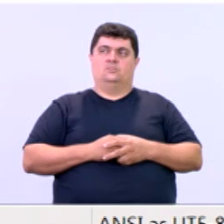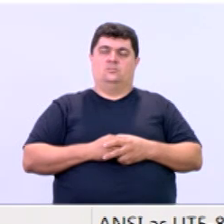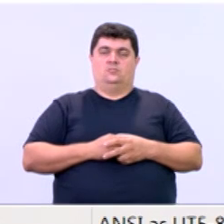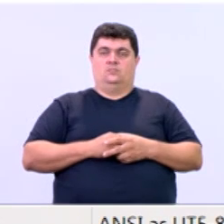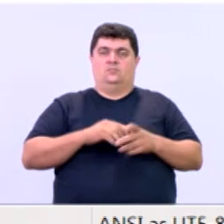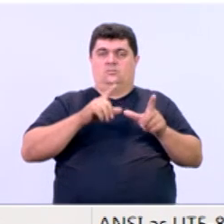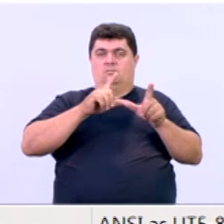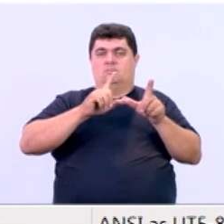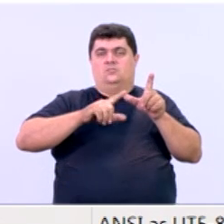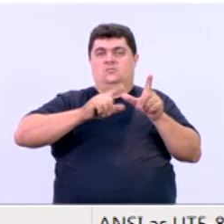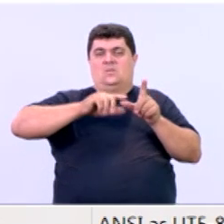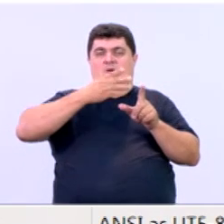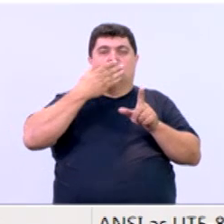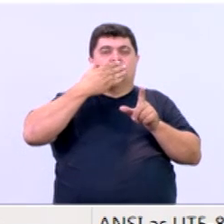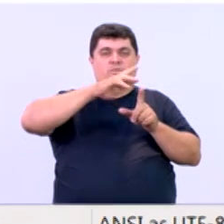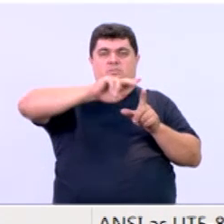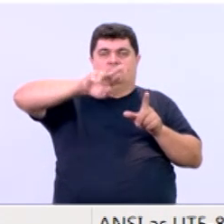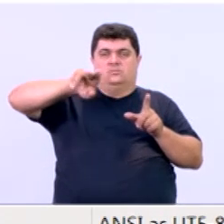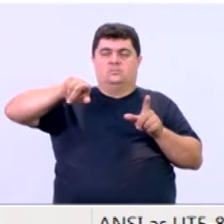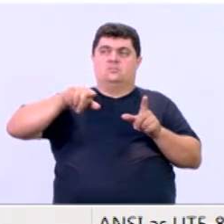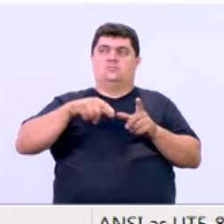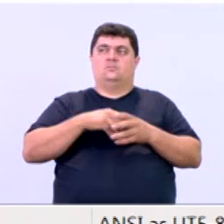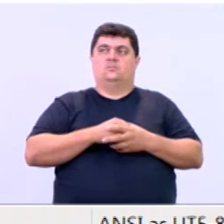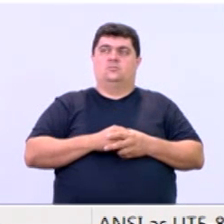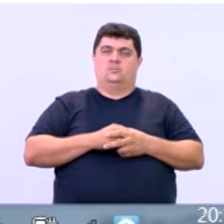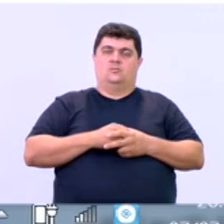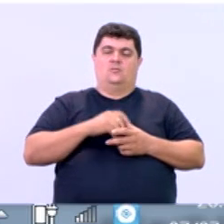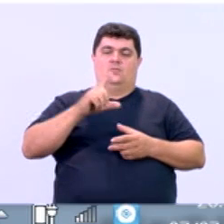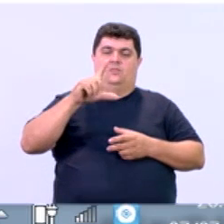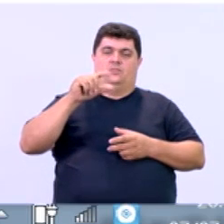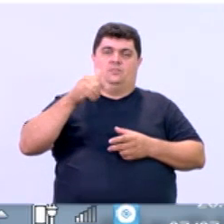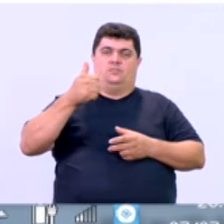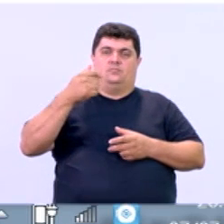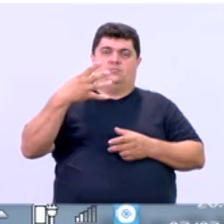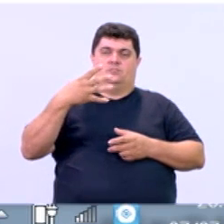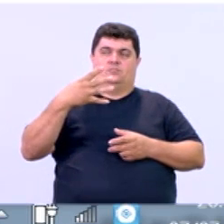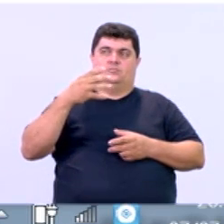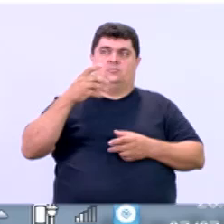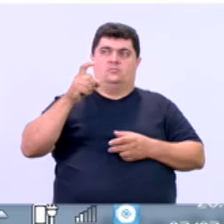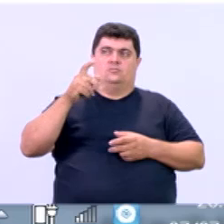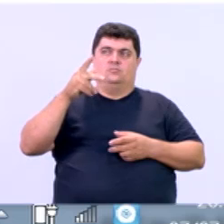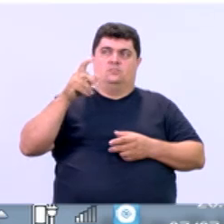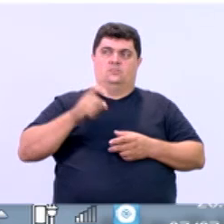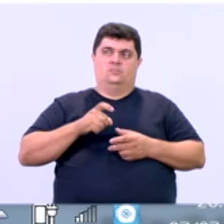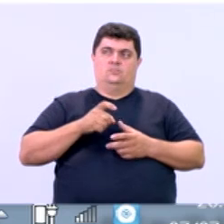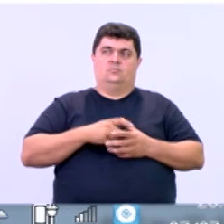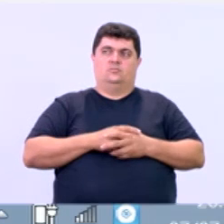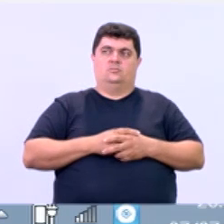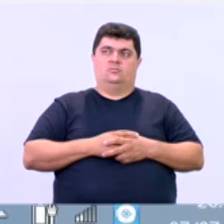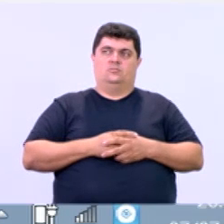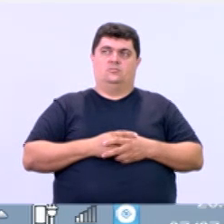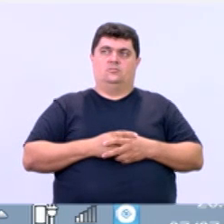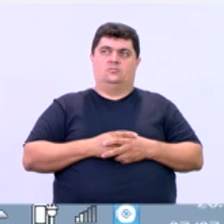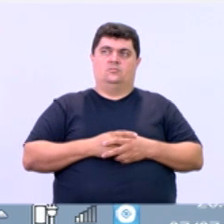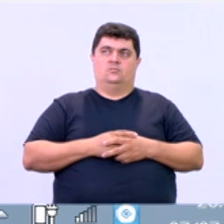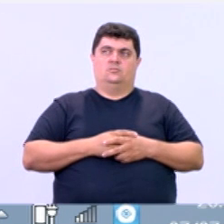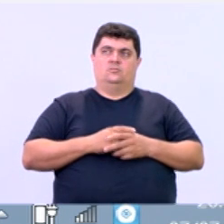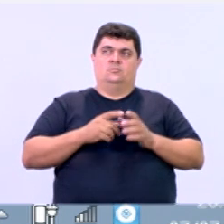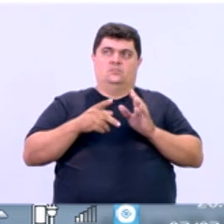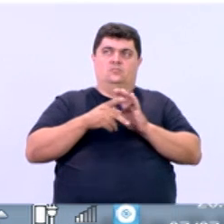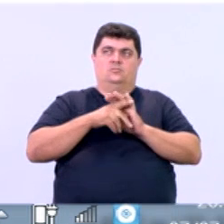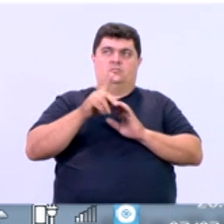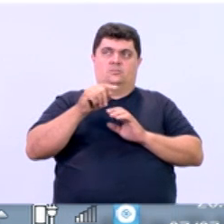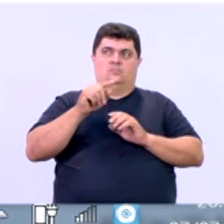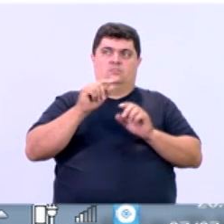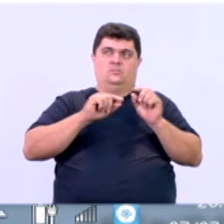fonte diferenciada para 14 pixels. Então, a nossa execução, vou abrir aqui,